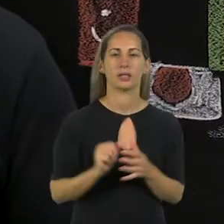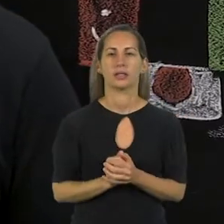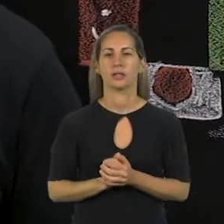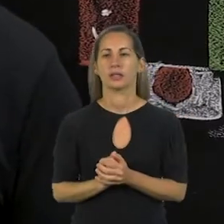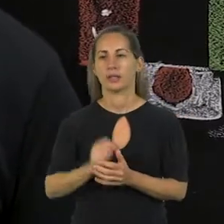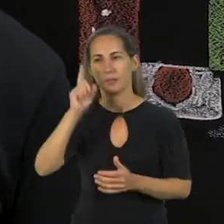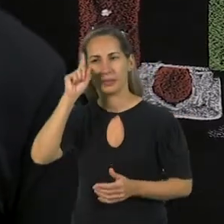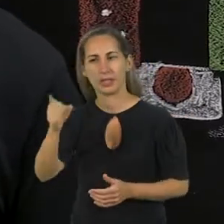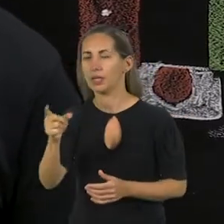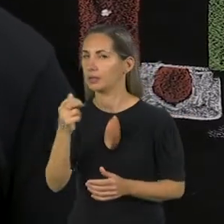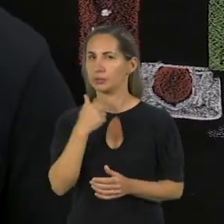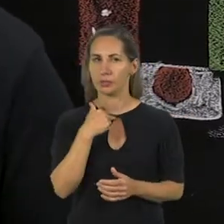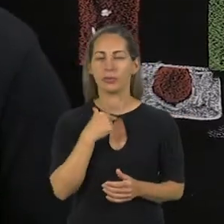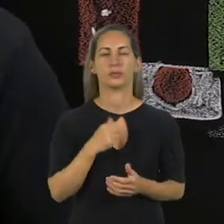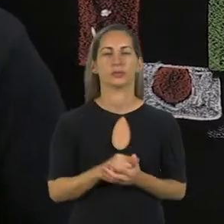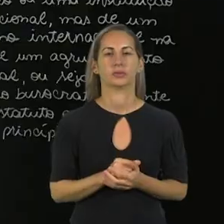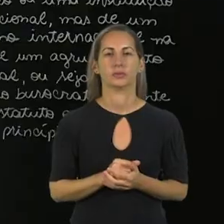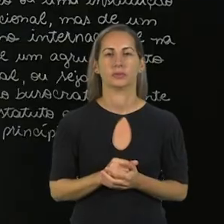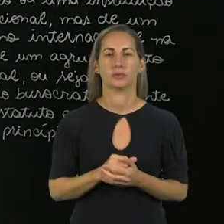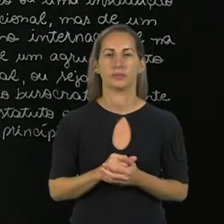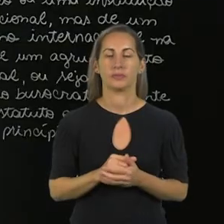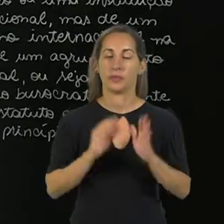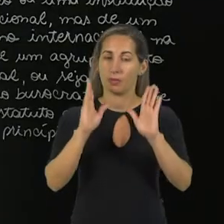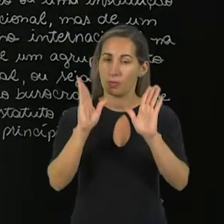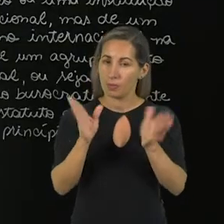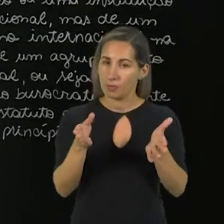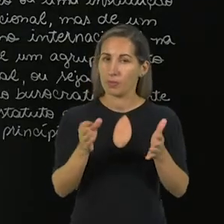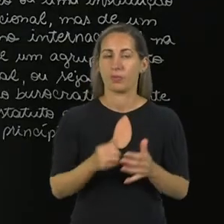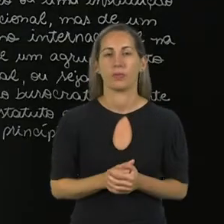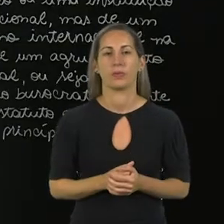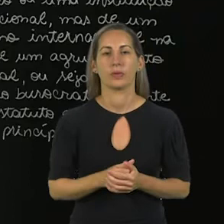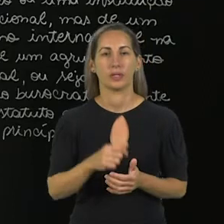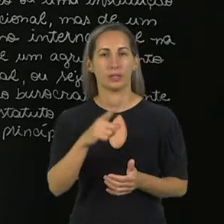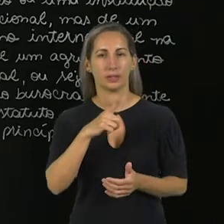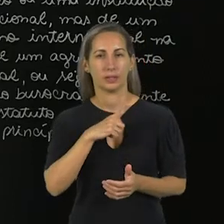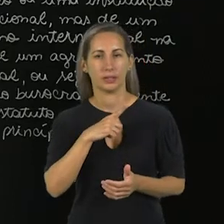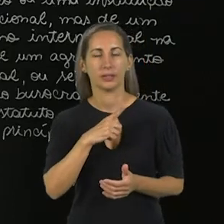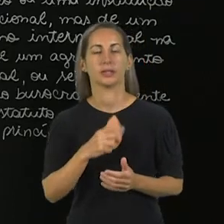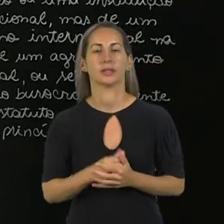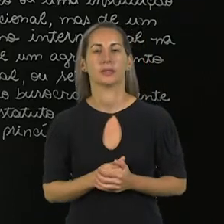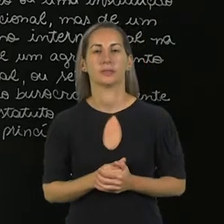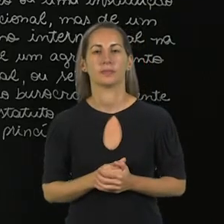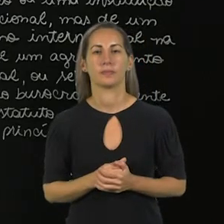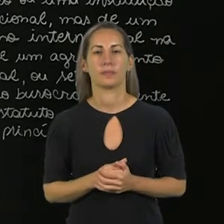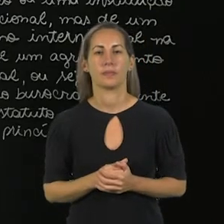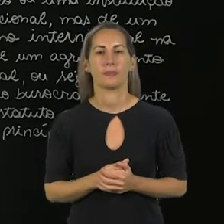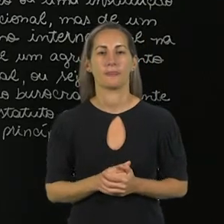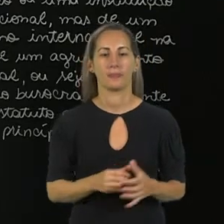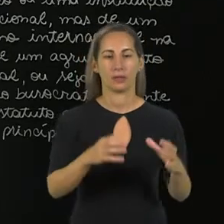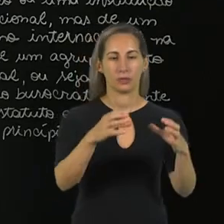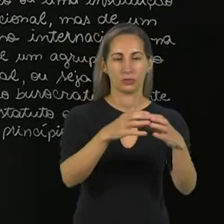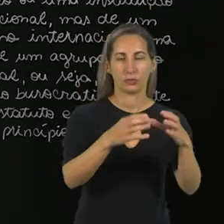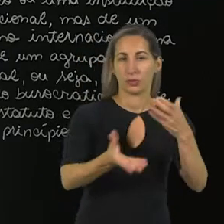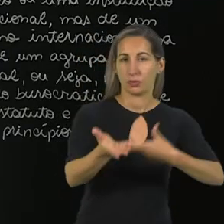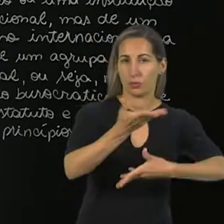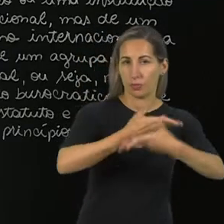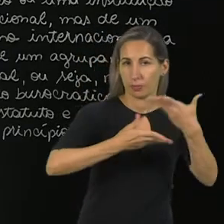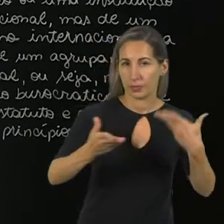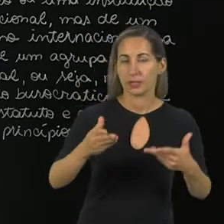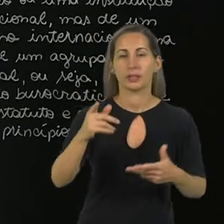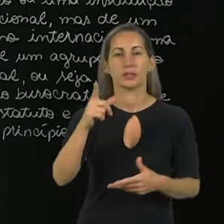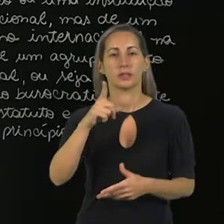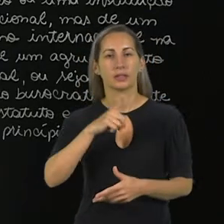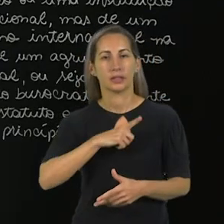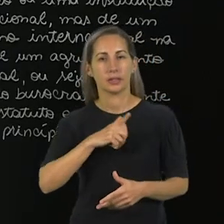no outro, certo? Agora, quando nós temos uma zona de cooperação, nós temos